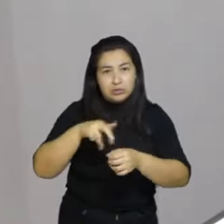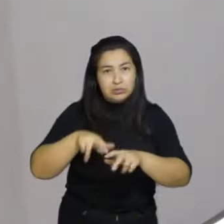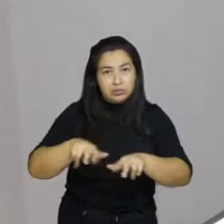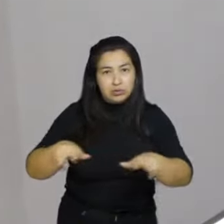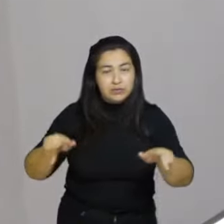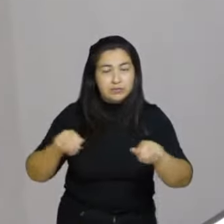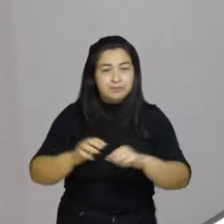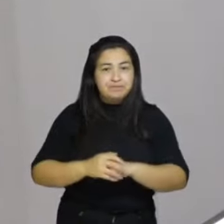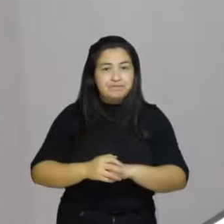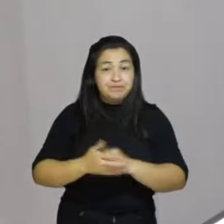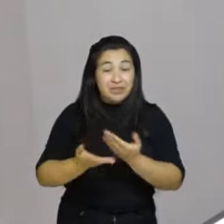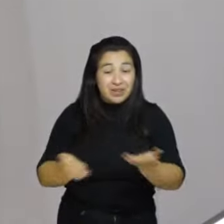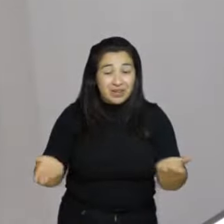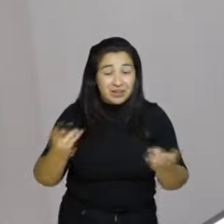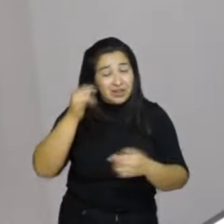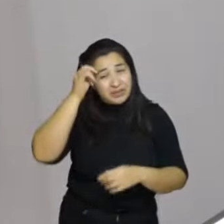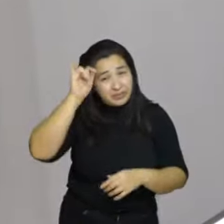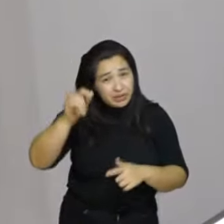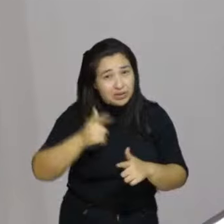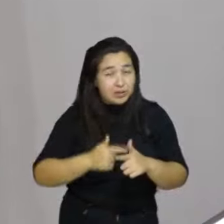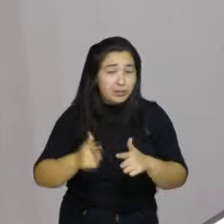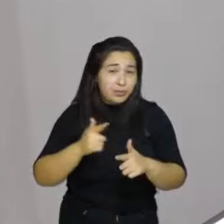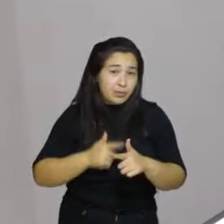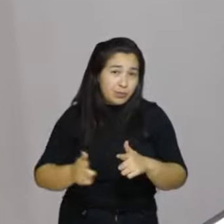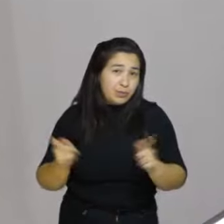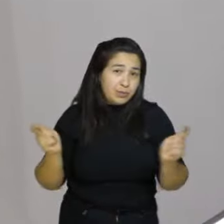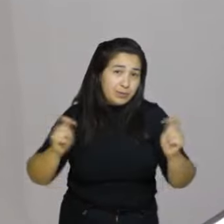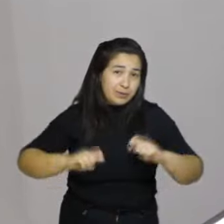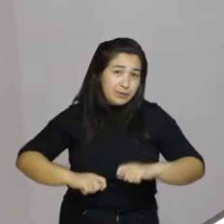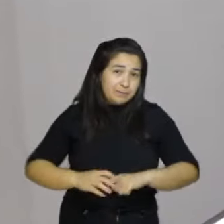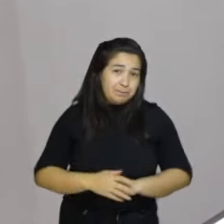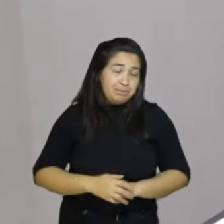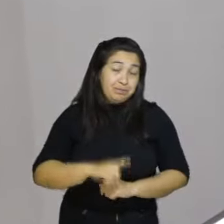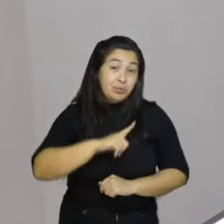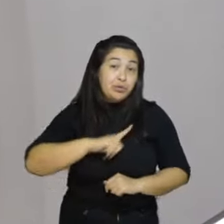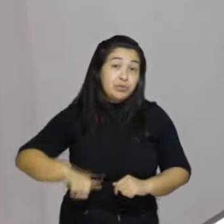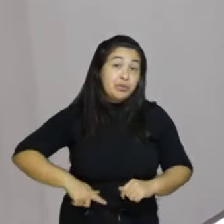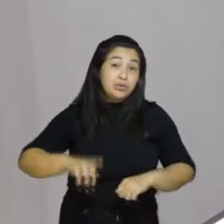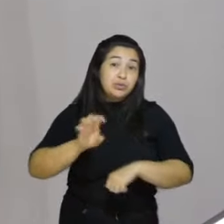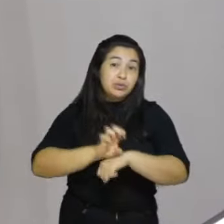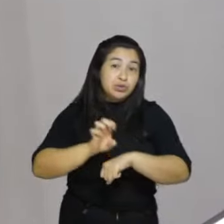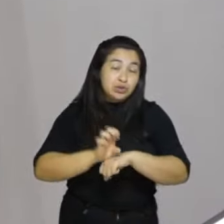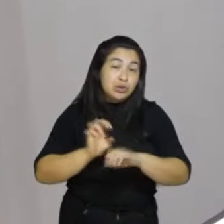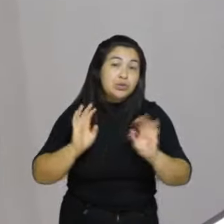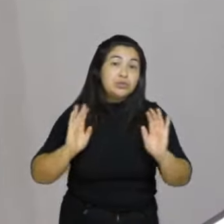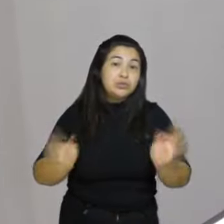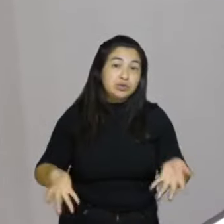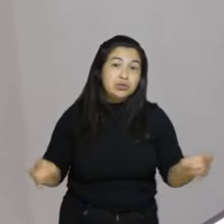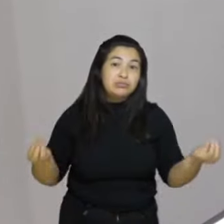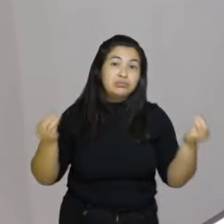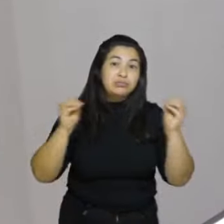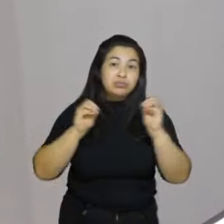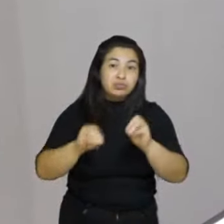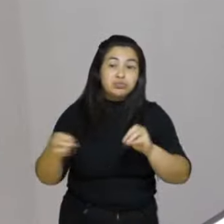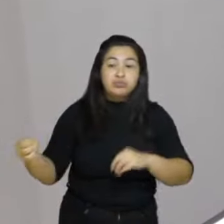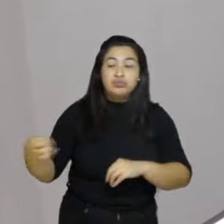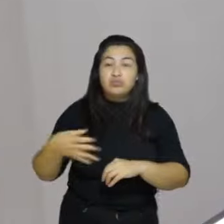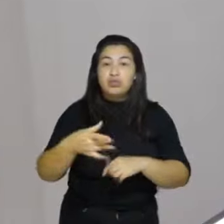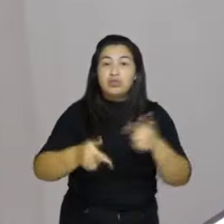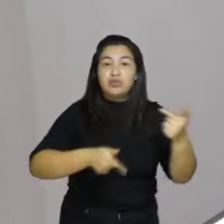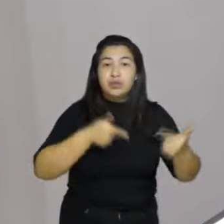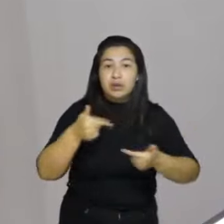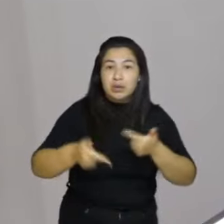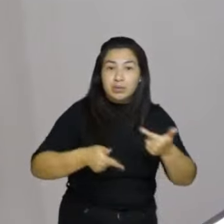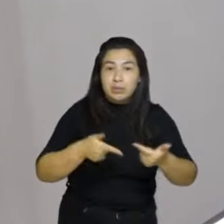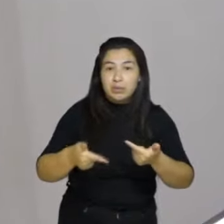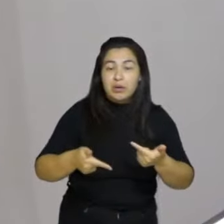preju aí nesse montante o governo do estado também já está implantando e novos serviços no pequeno anjo e